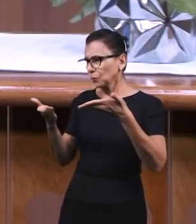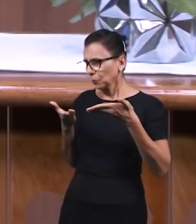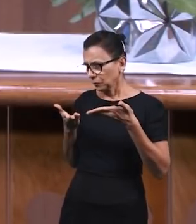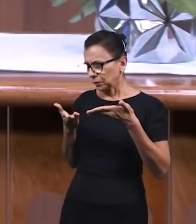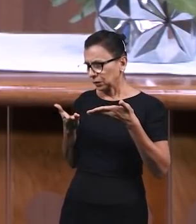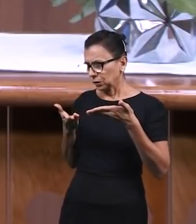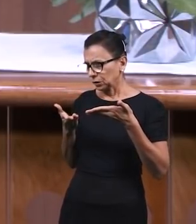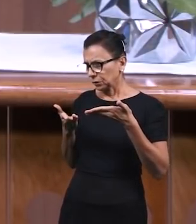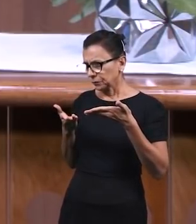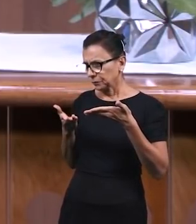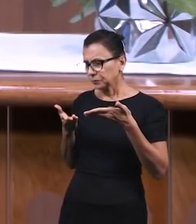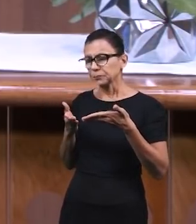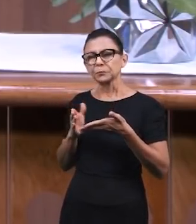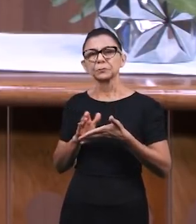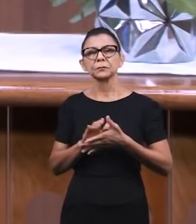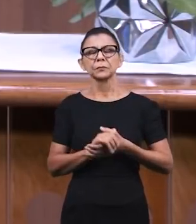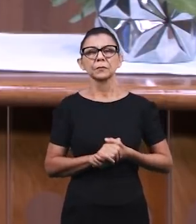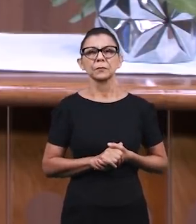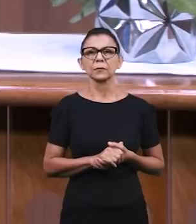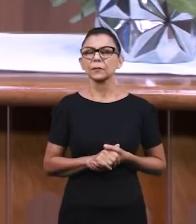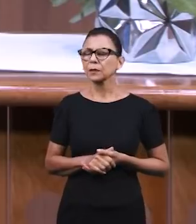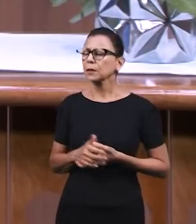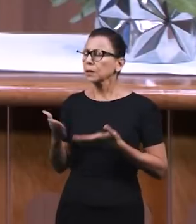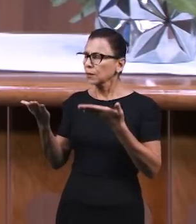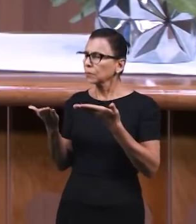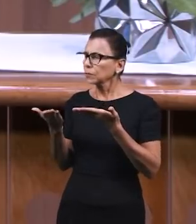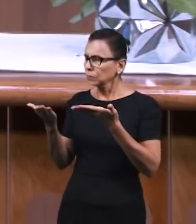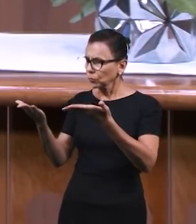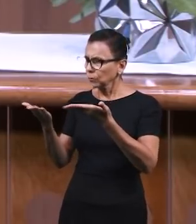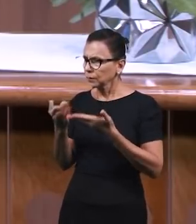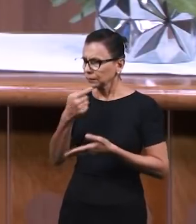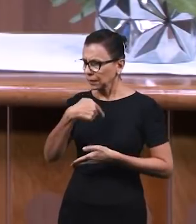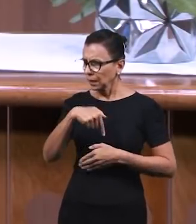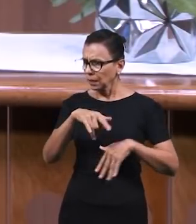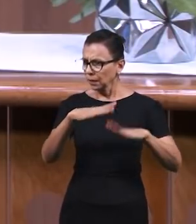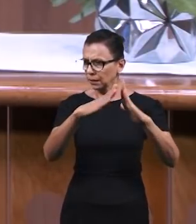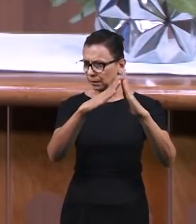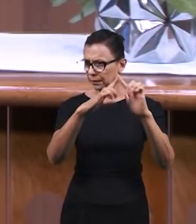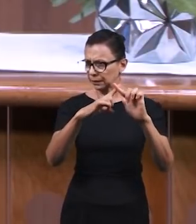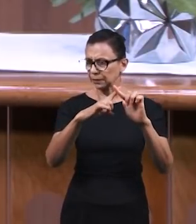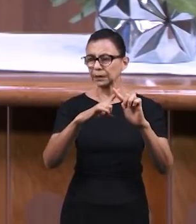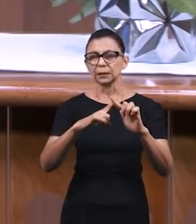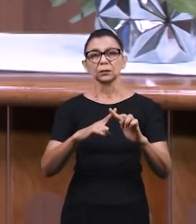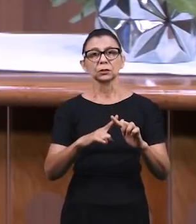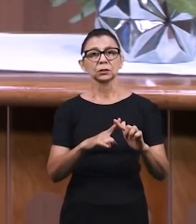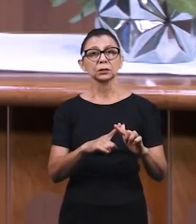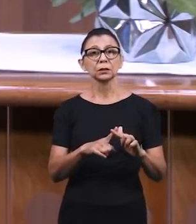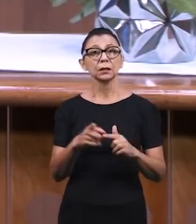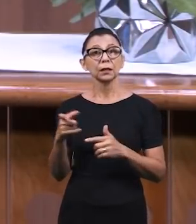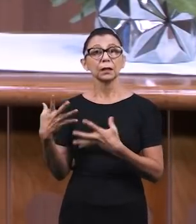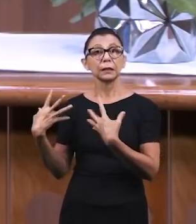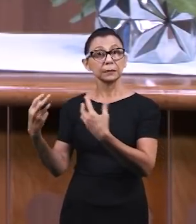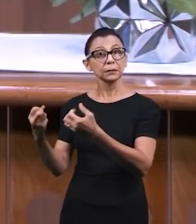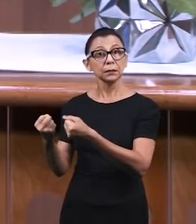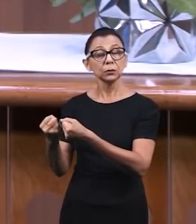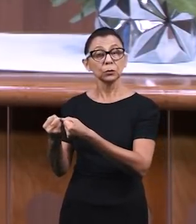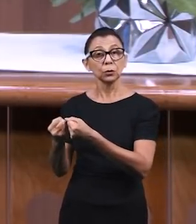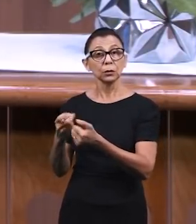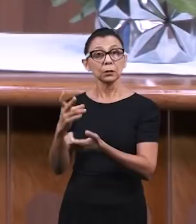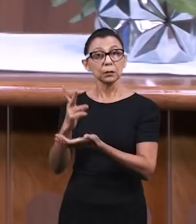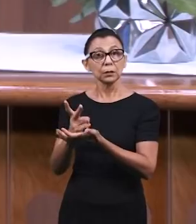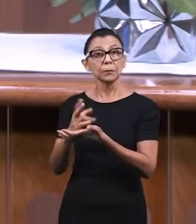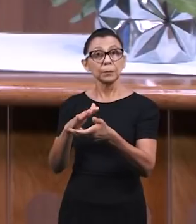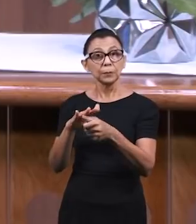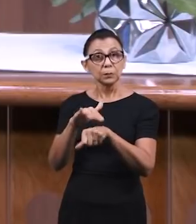fazer um convite. E fiz um convite para que ela fosse à igreja. E ela foi ao culto